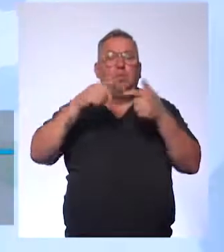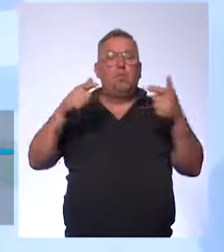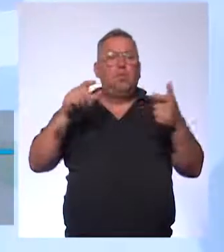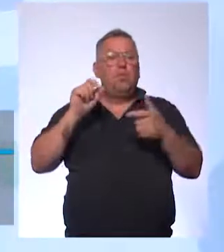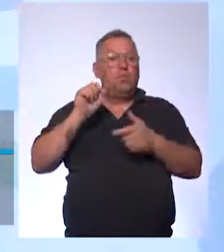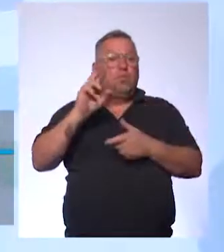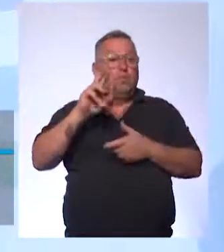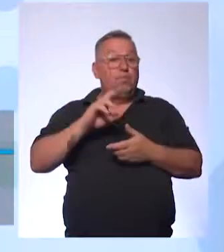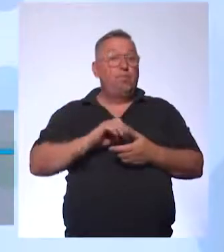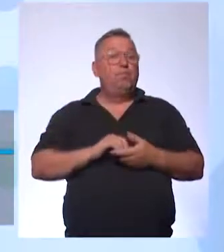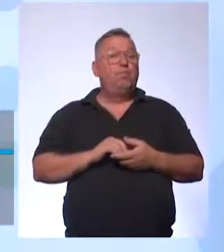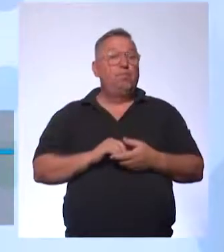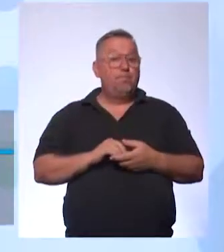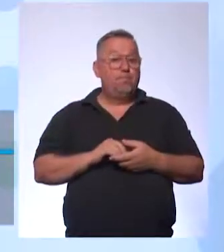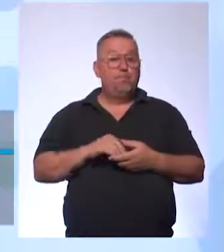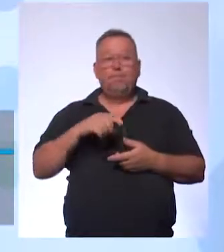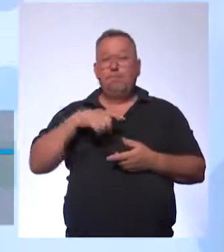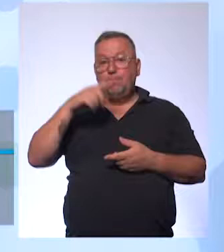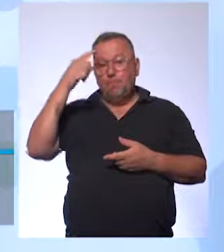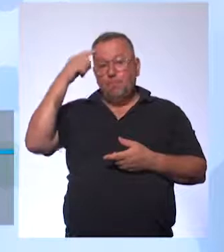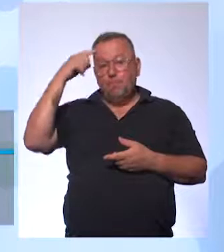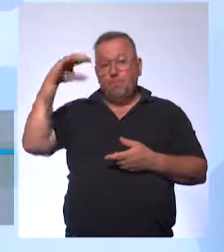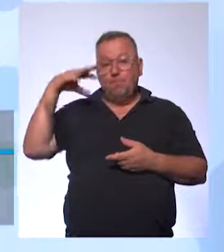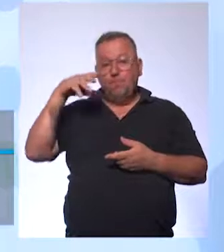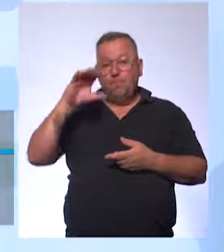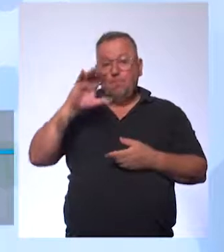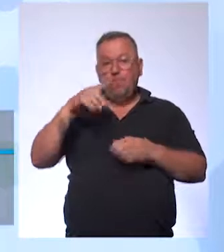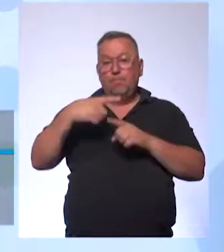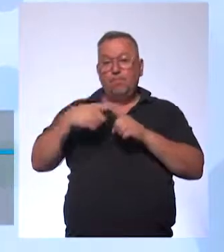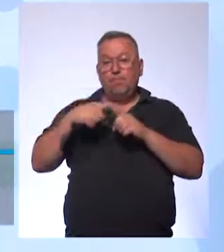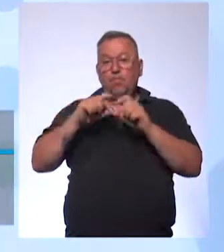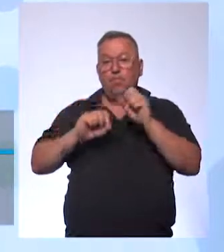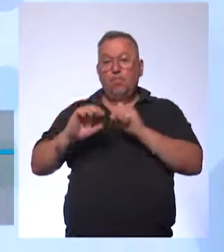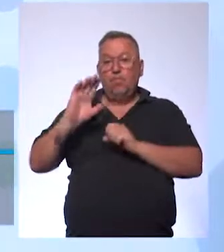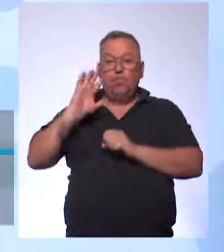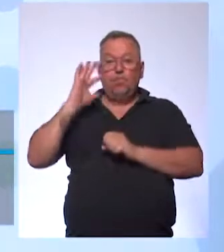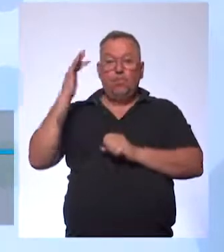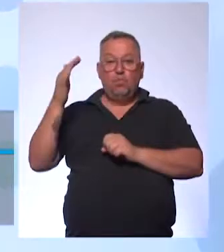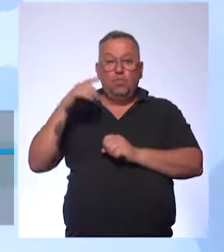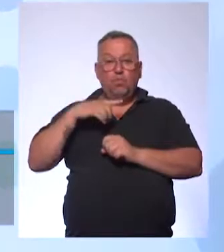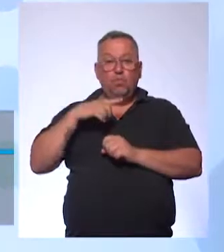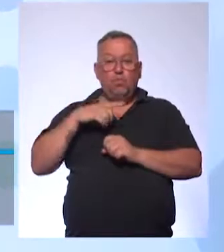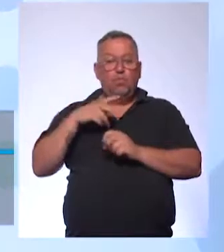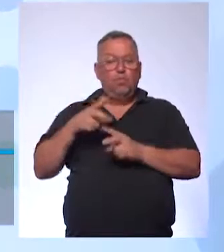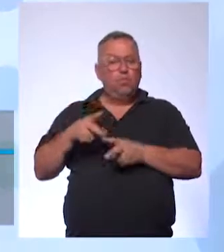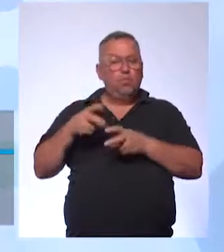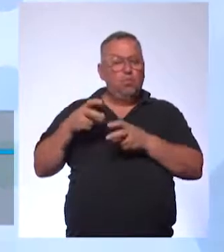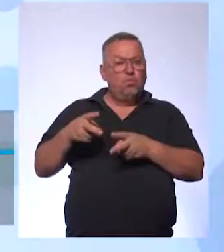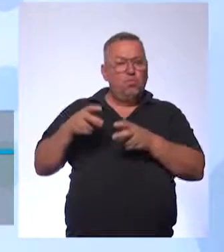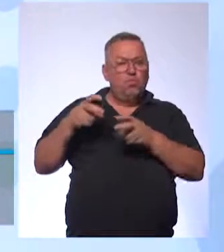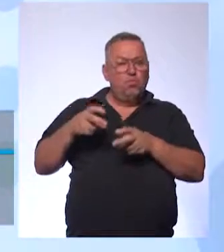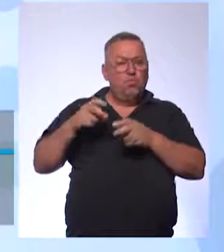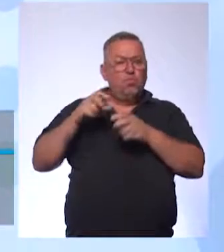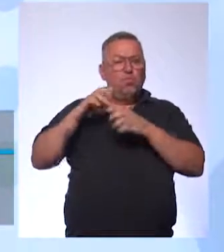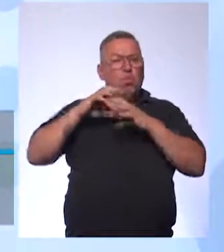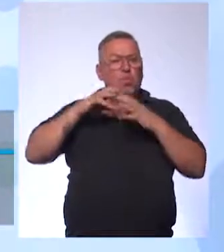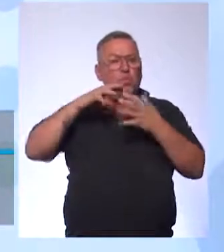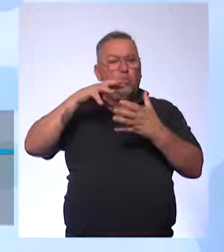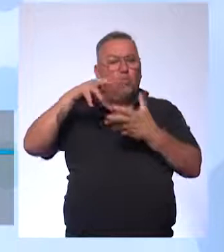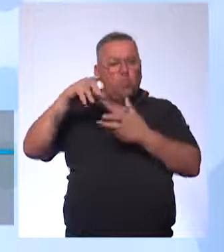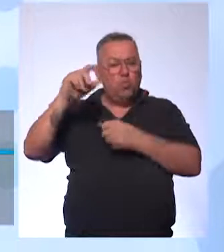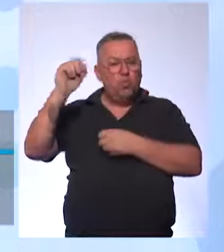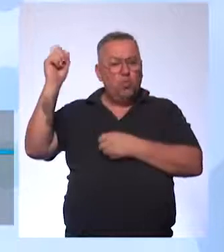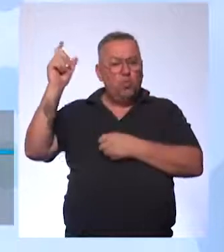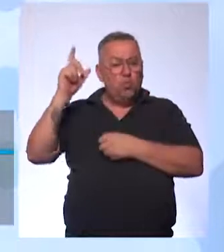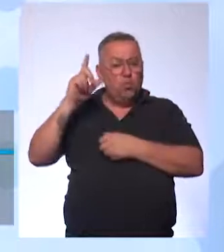oxigênio. Tá, gente? Então a gente tem que pensar em tudo isso, porque por mais que estejamos explorando aí o nosso sistema solar e explorando o